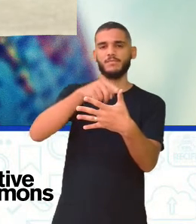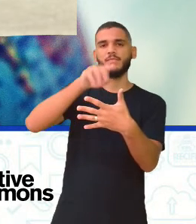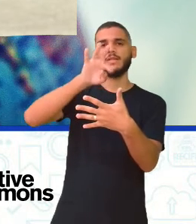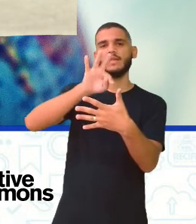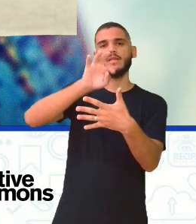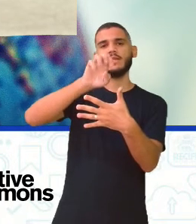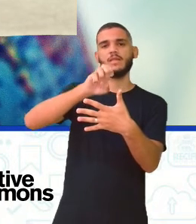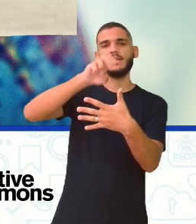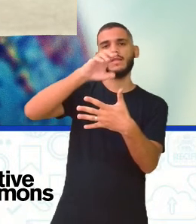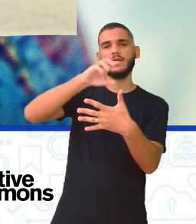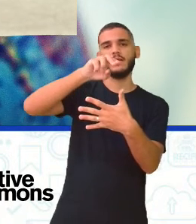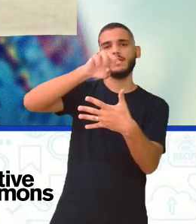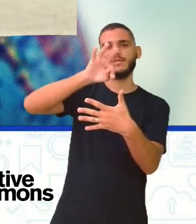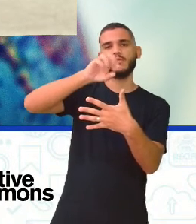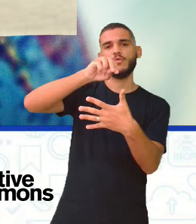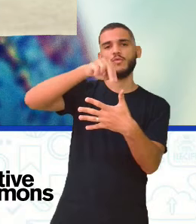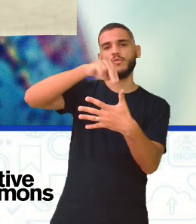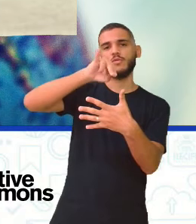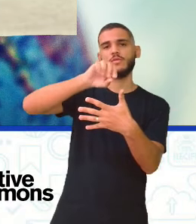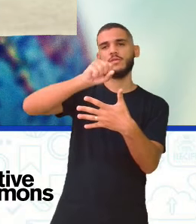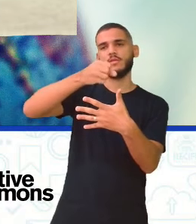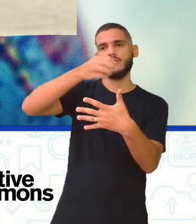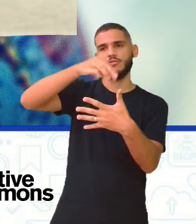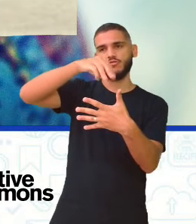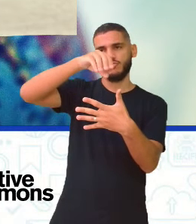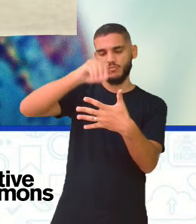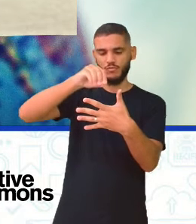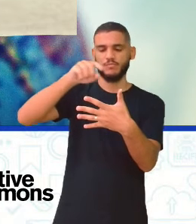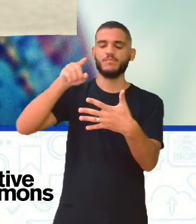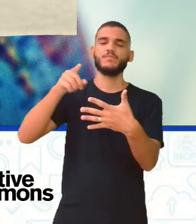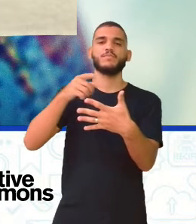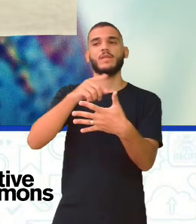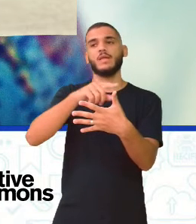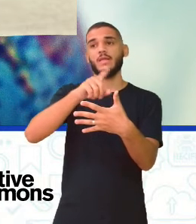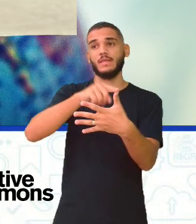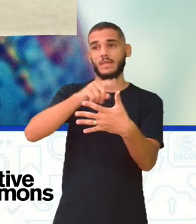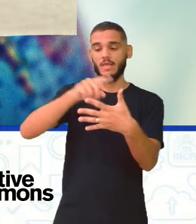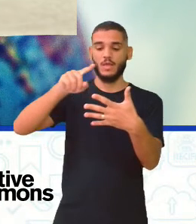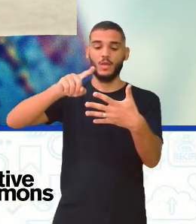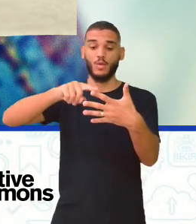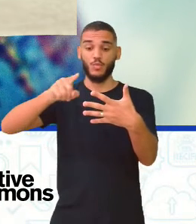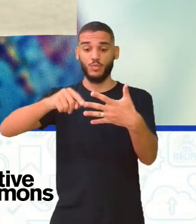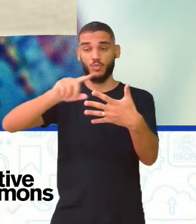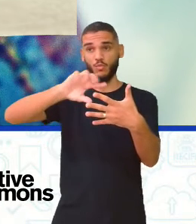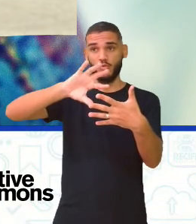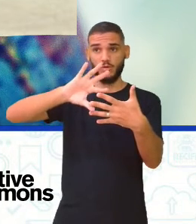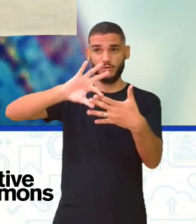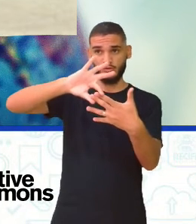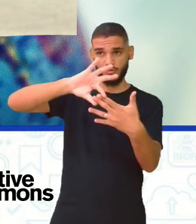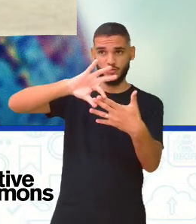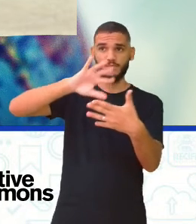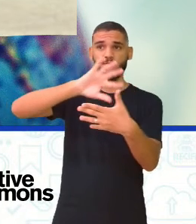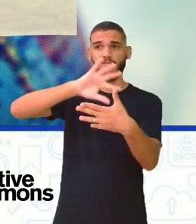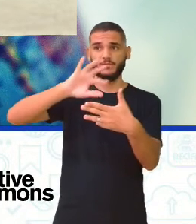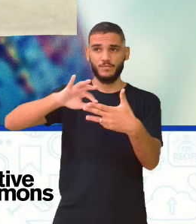ele pode ocorrer aí de duas formas. De uma forma horizontal, pode aparecer no seu livro aí com o nome de